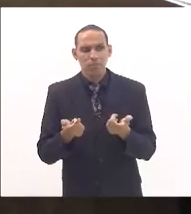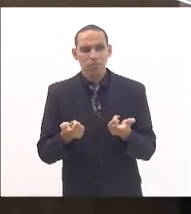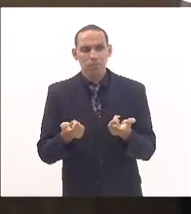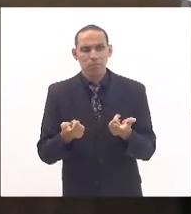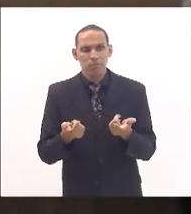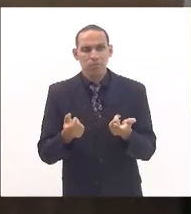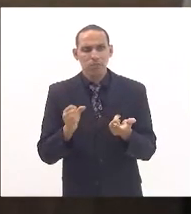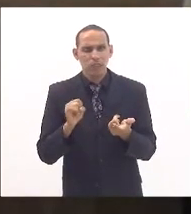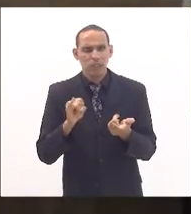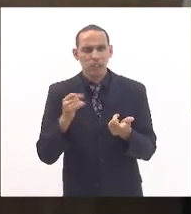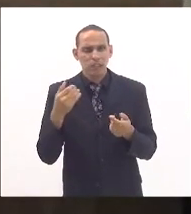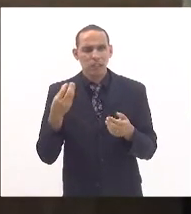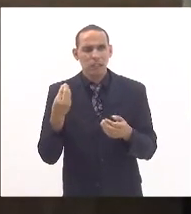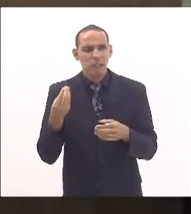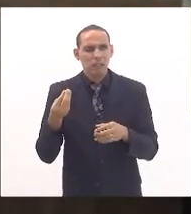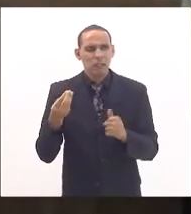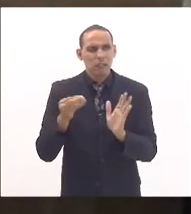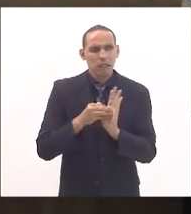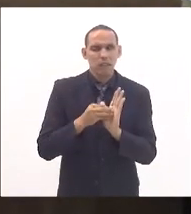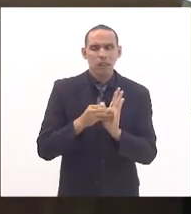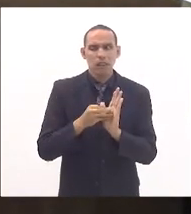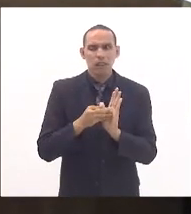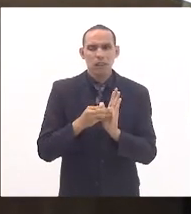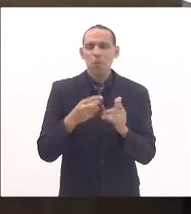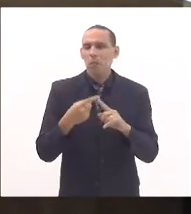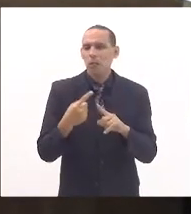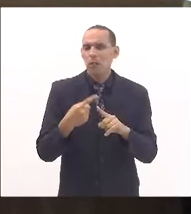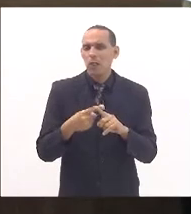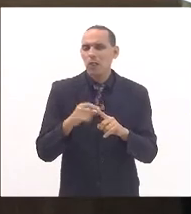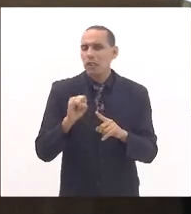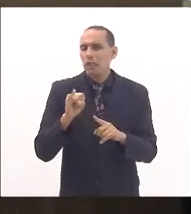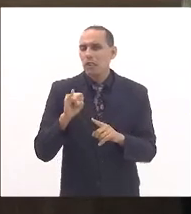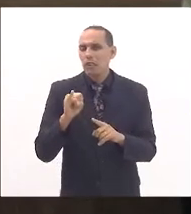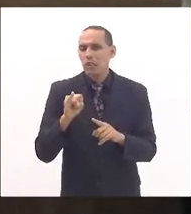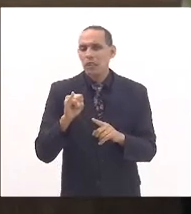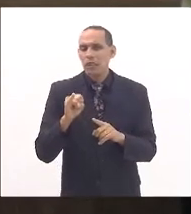se cheguei a dar entrada. Porque se tiver...